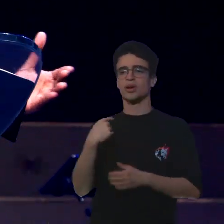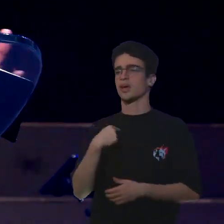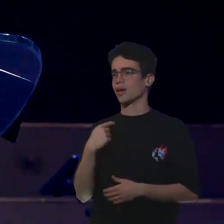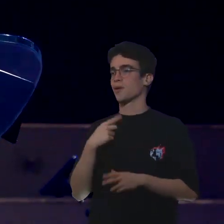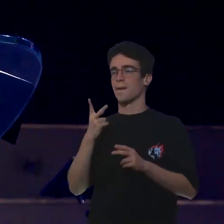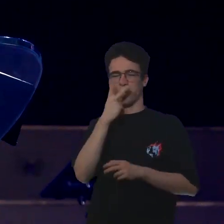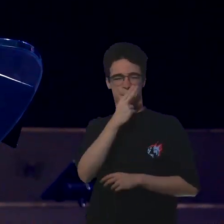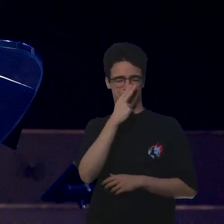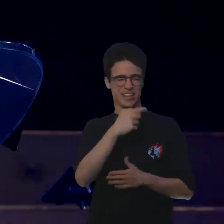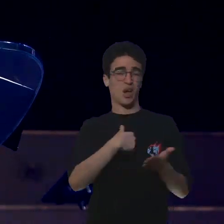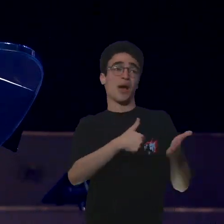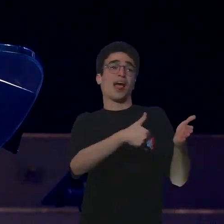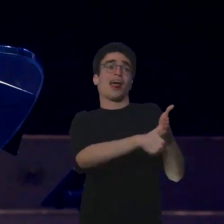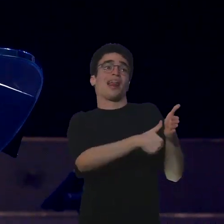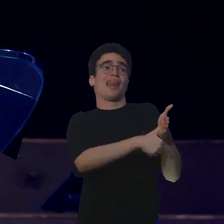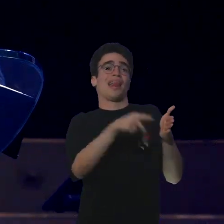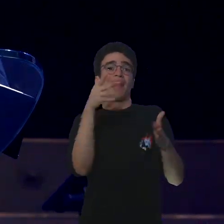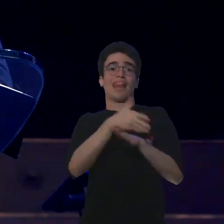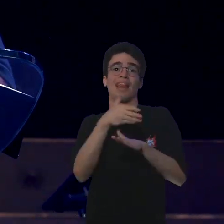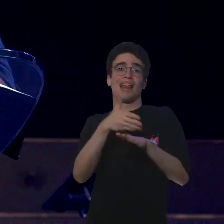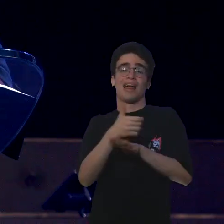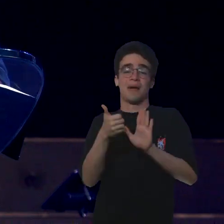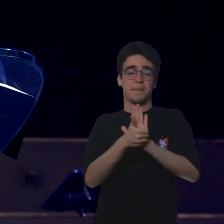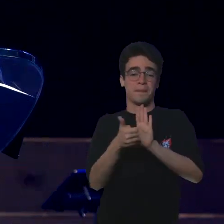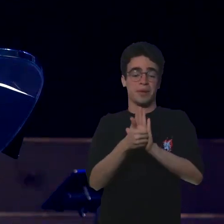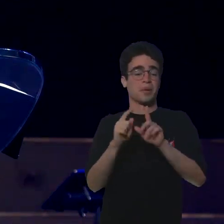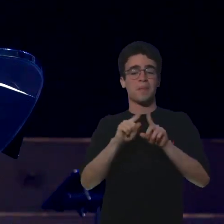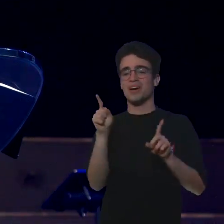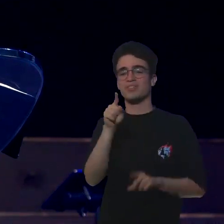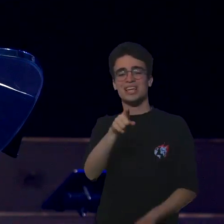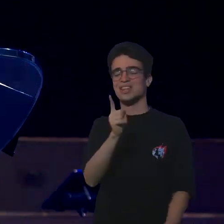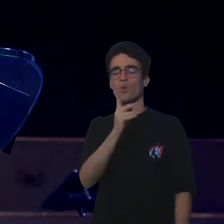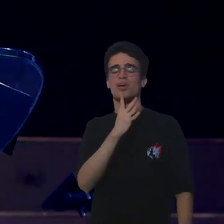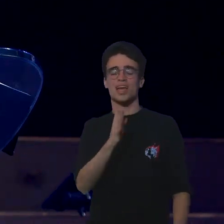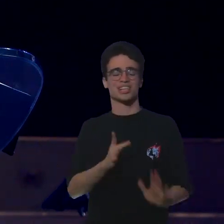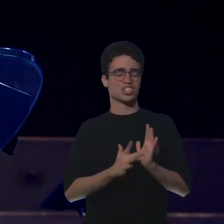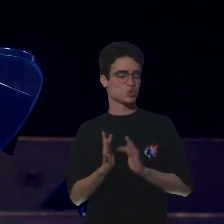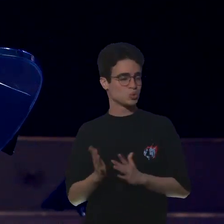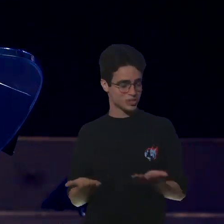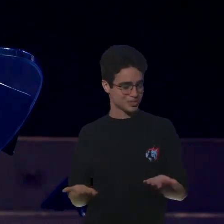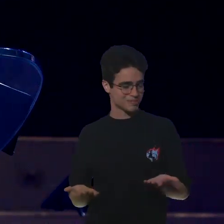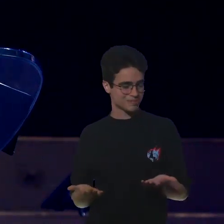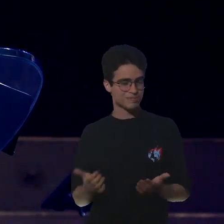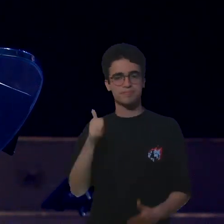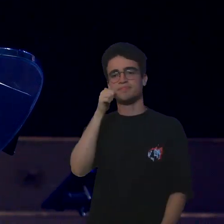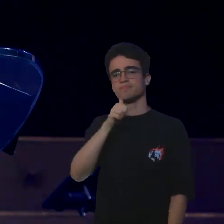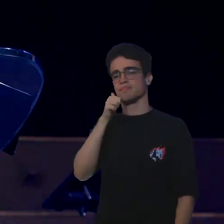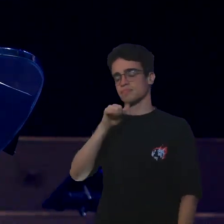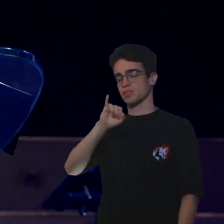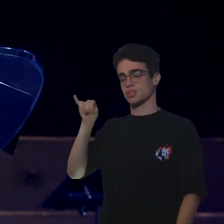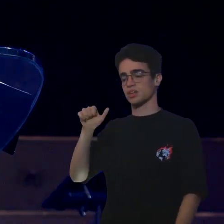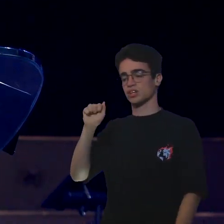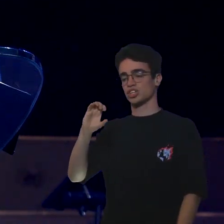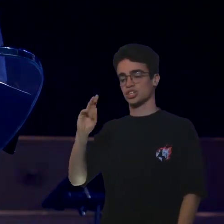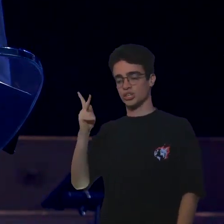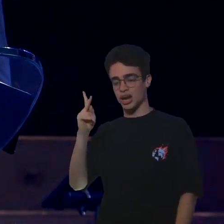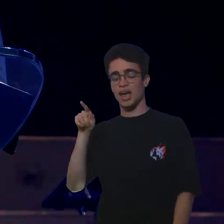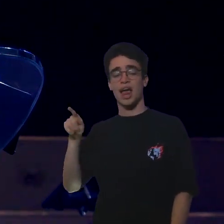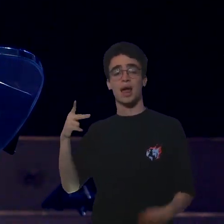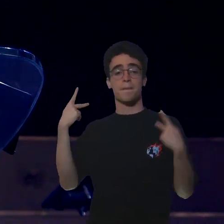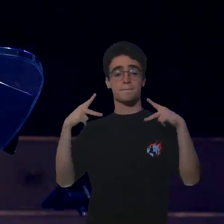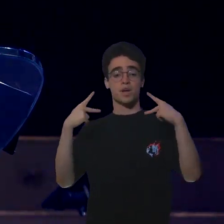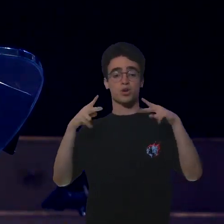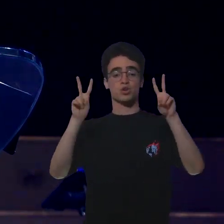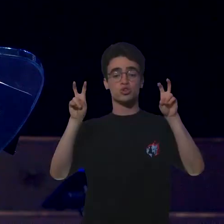igreja, mas não é conhecer Jesus. Isso não é conhecer Jesus. A Jaque pregou na quarta-feira sobre as máscaras, e uma delas